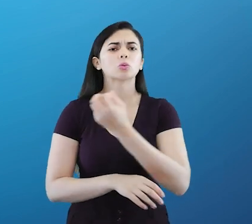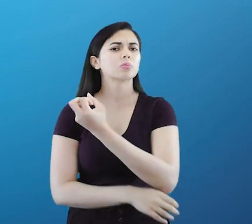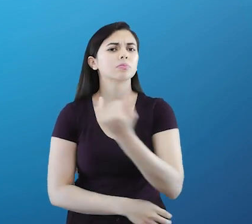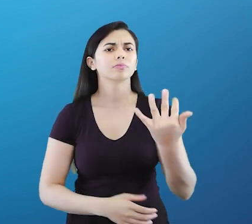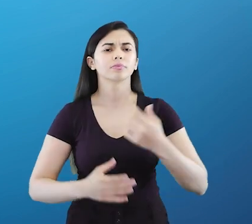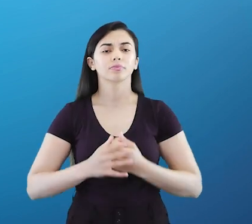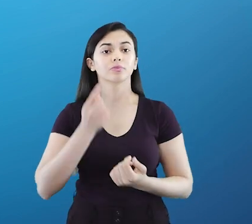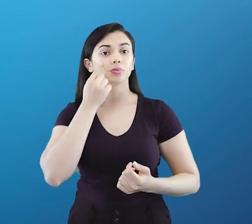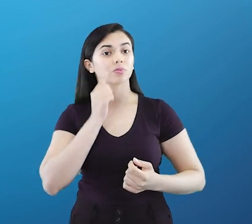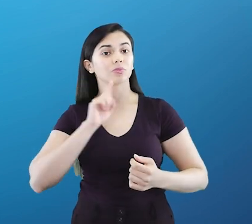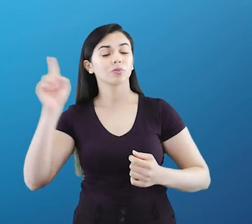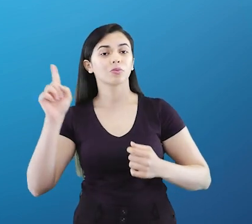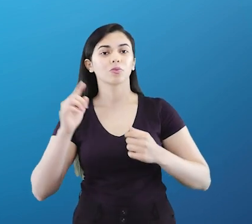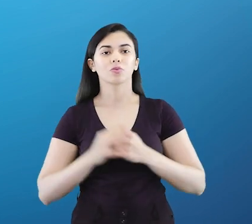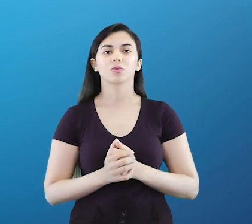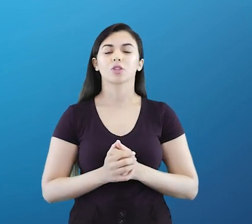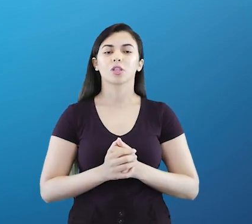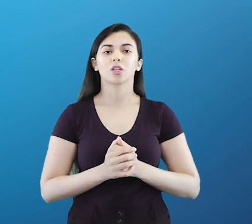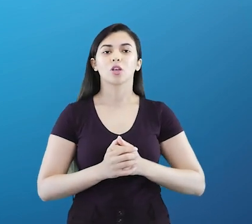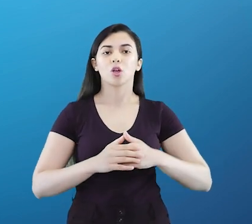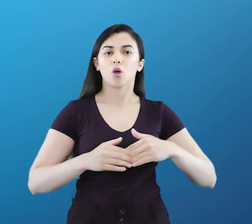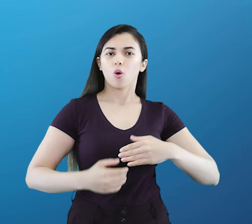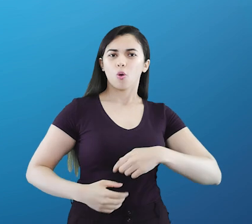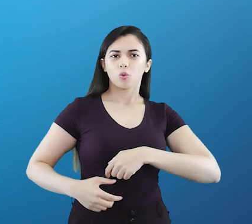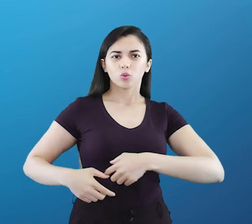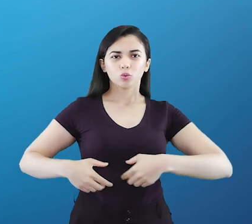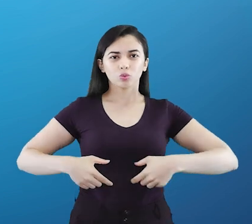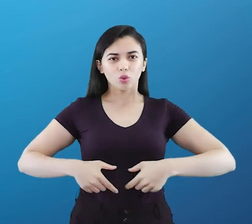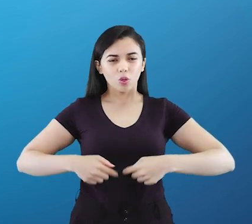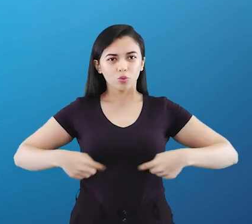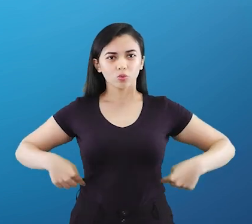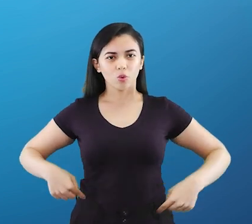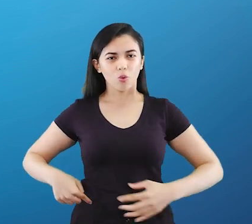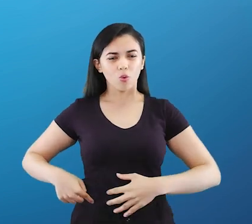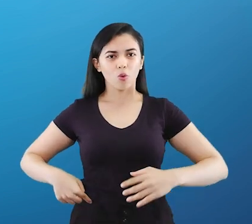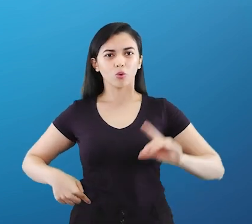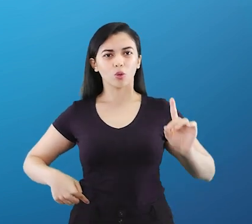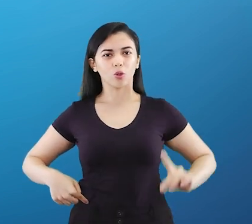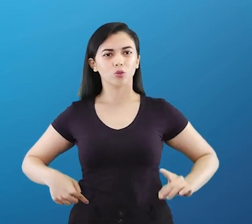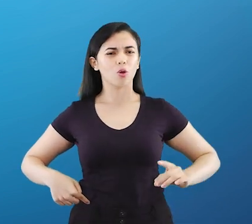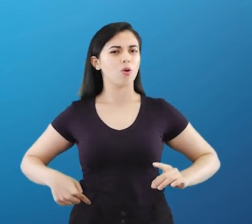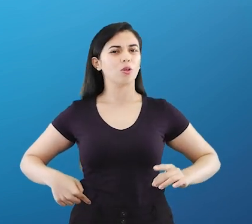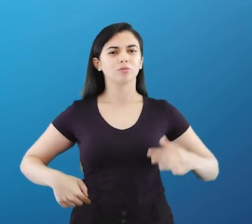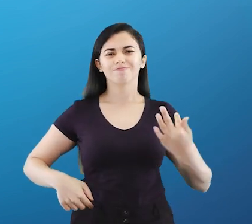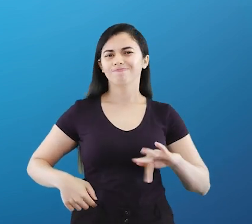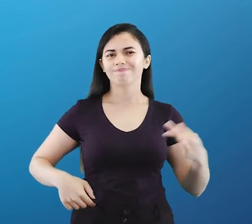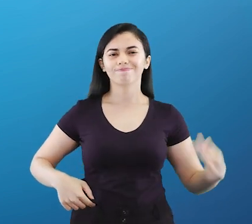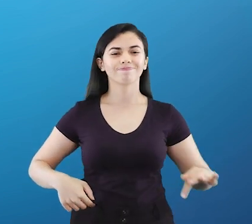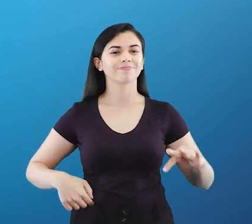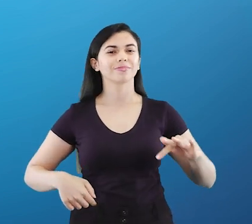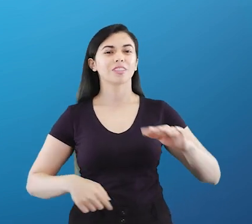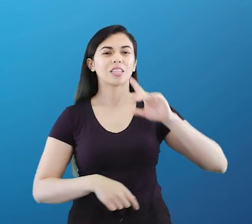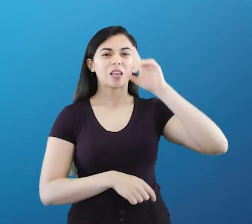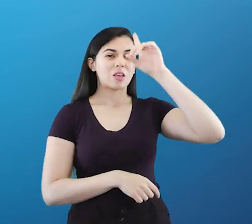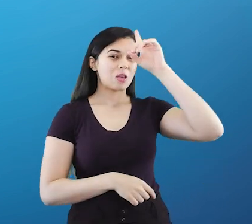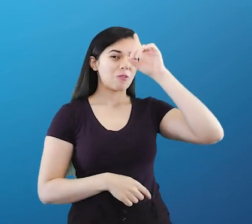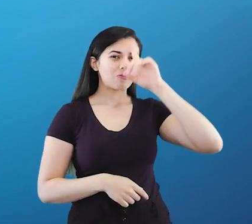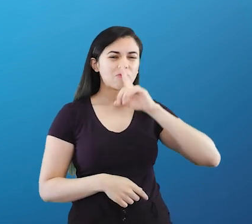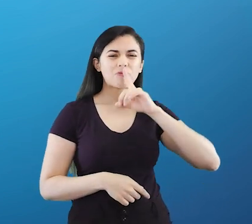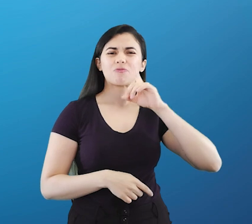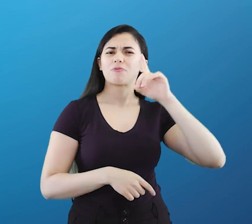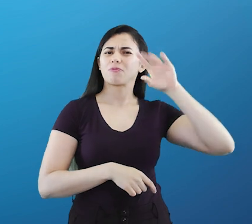imagem? Dor no lado direito do abdômen, febre, icterícia, que é o amarelamento,